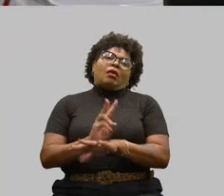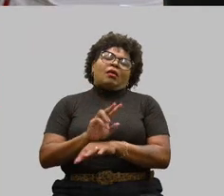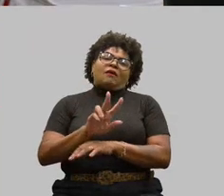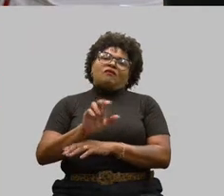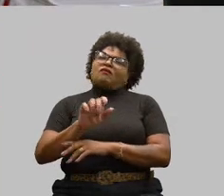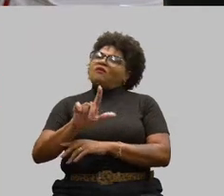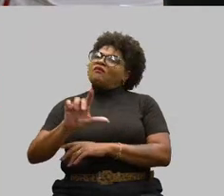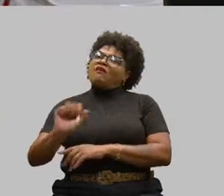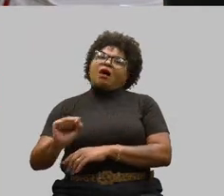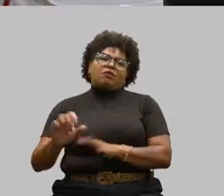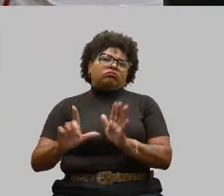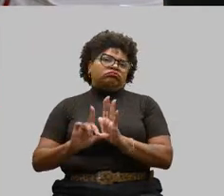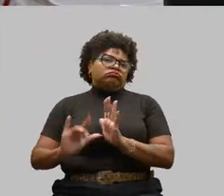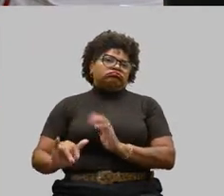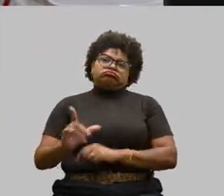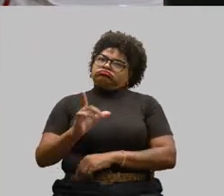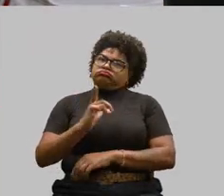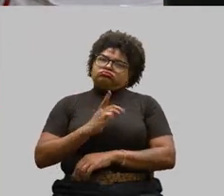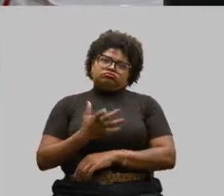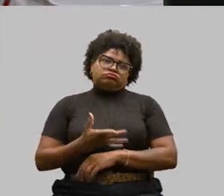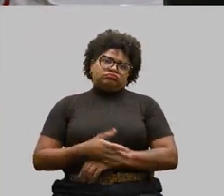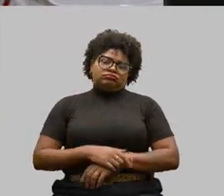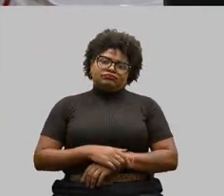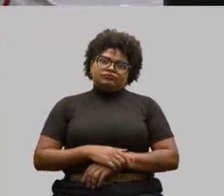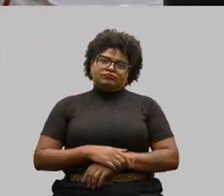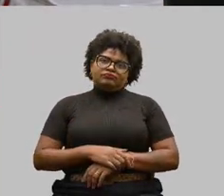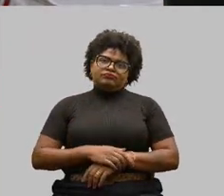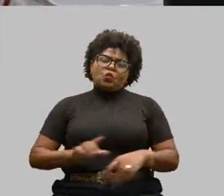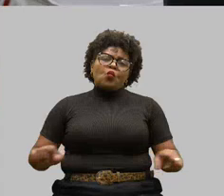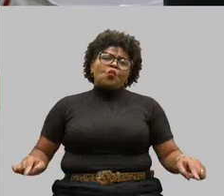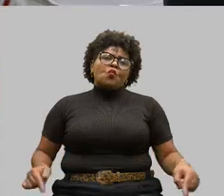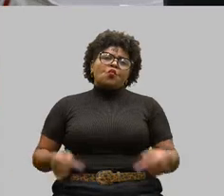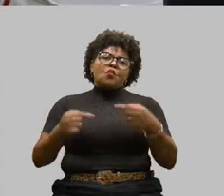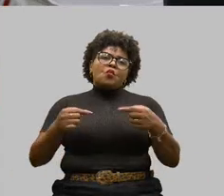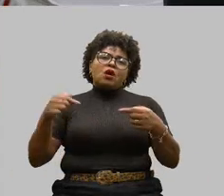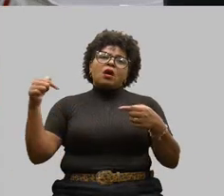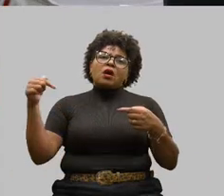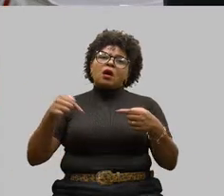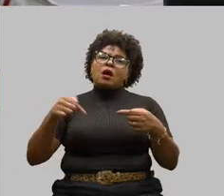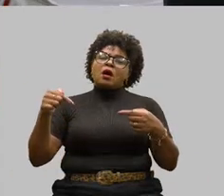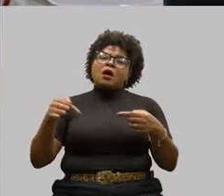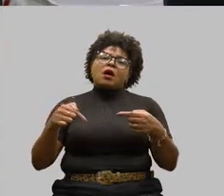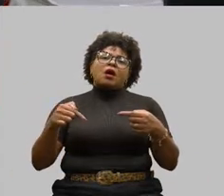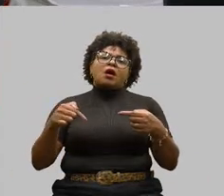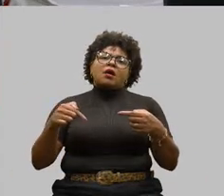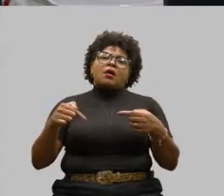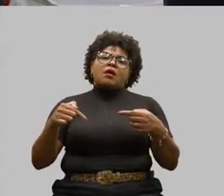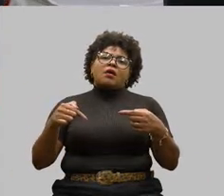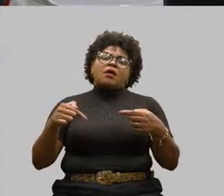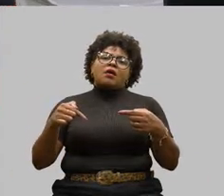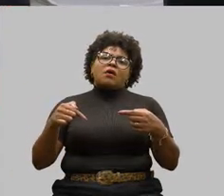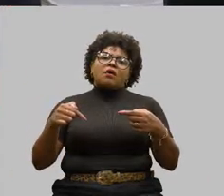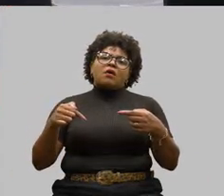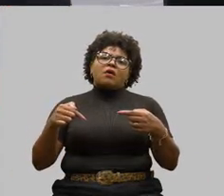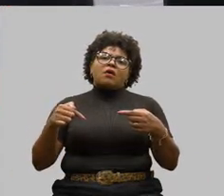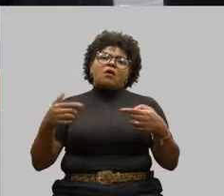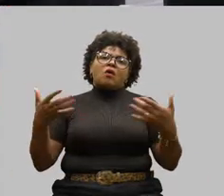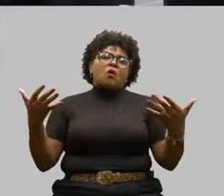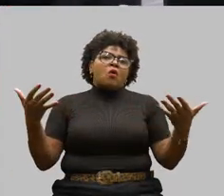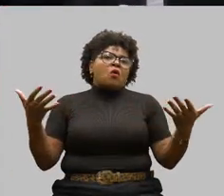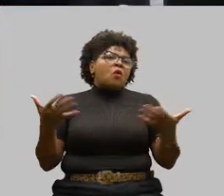legislação grande desafio é que hoje nós não estamos tendo